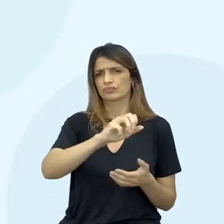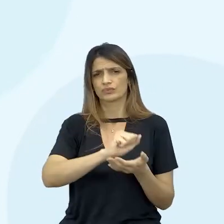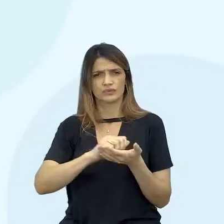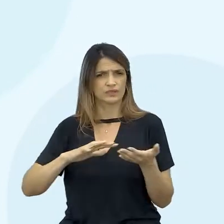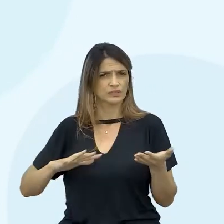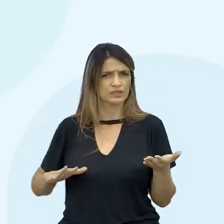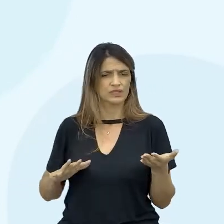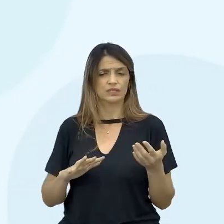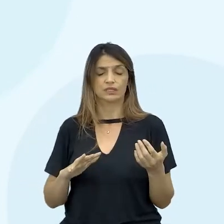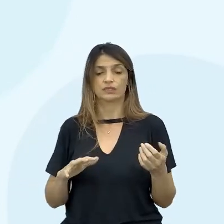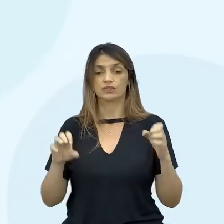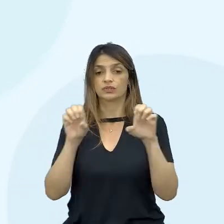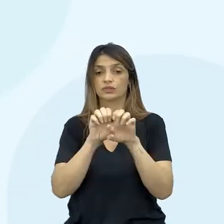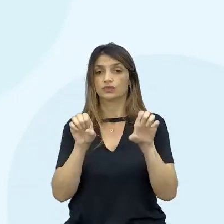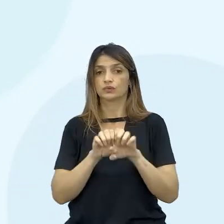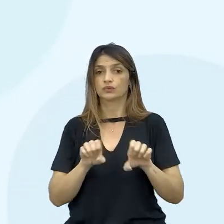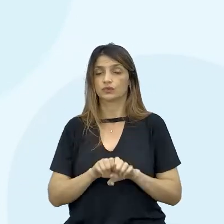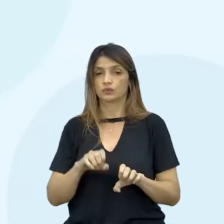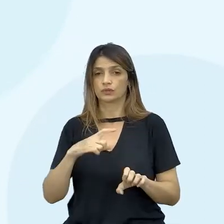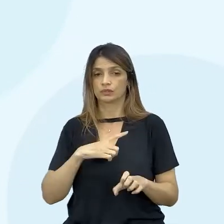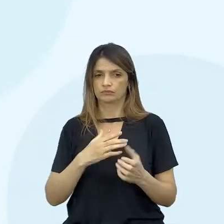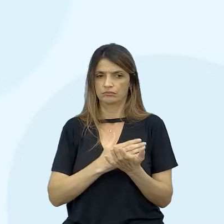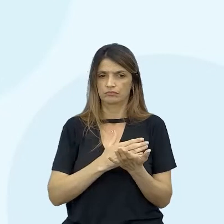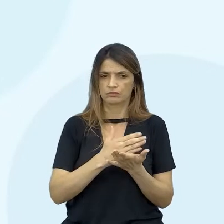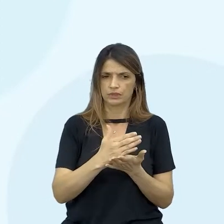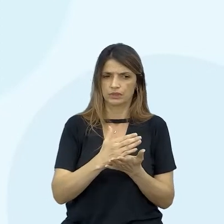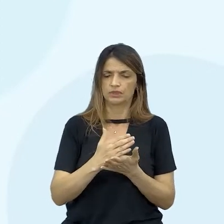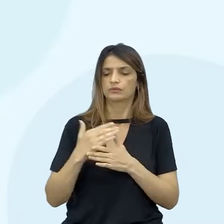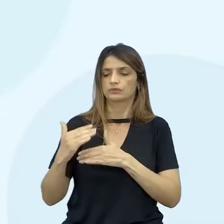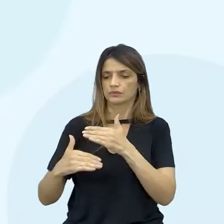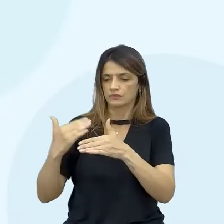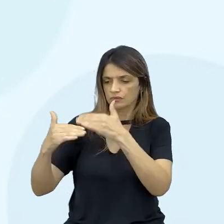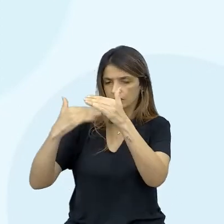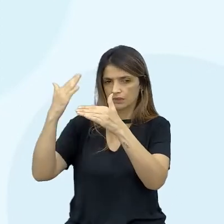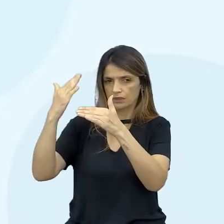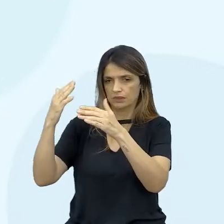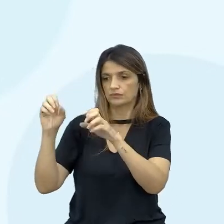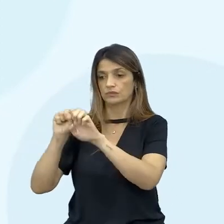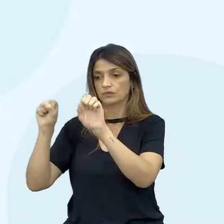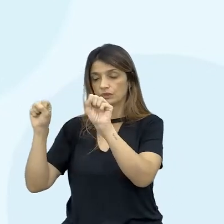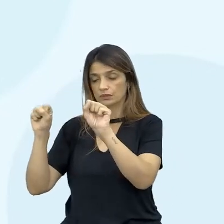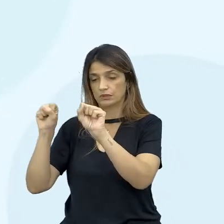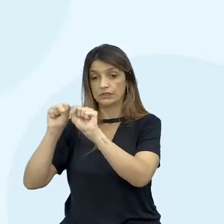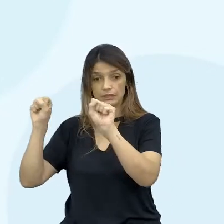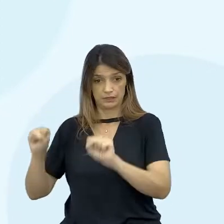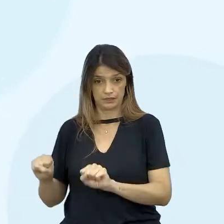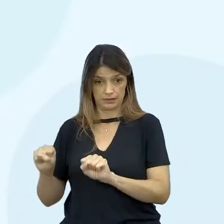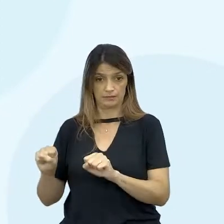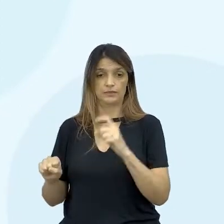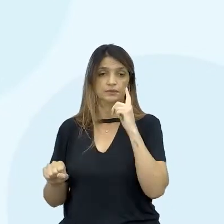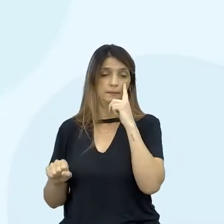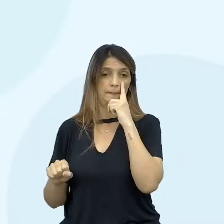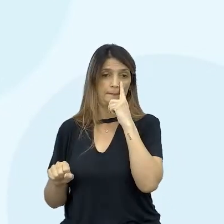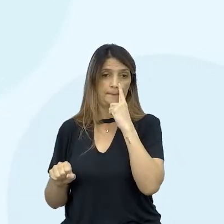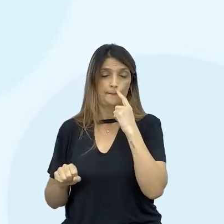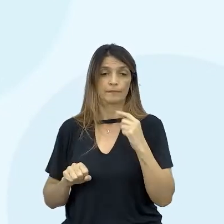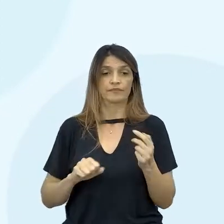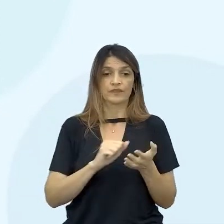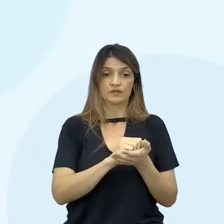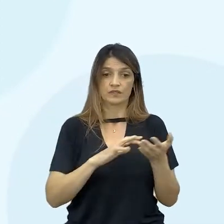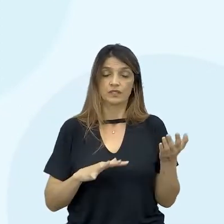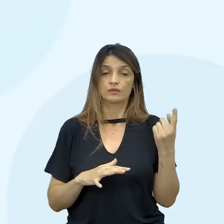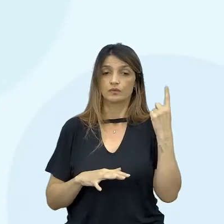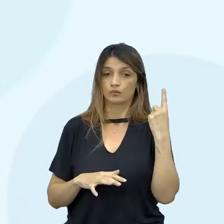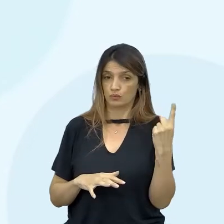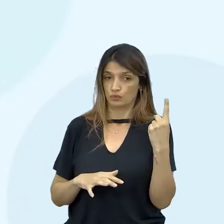foram estruturadas em introdução, desenvolvimento e sistematização, certo? A atividade número